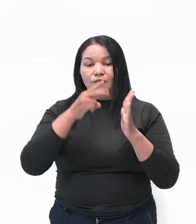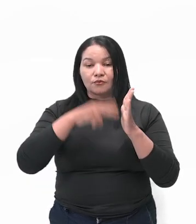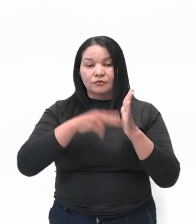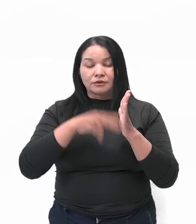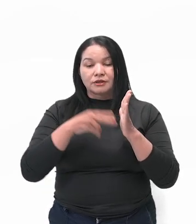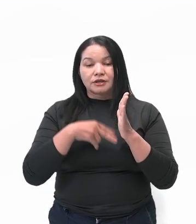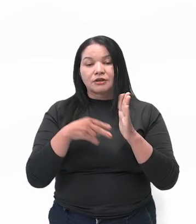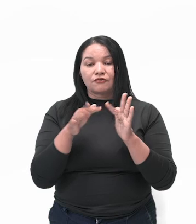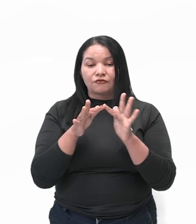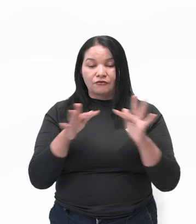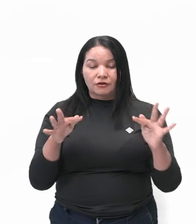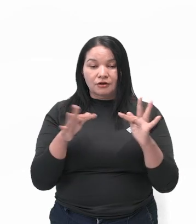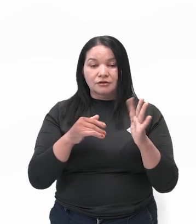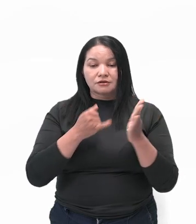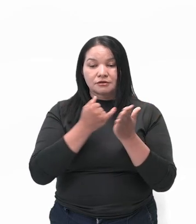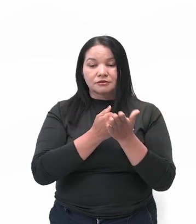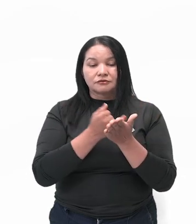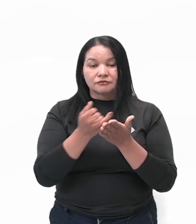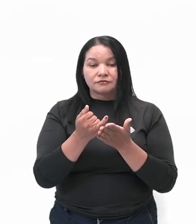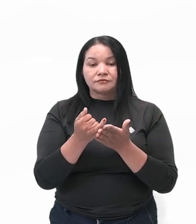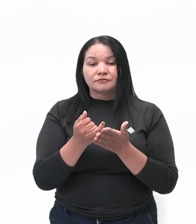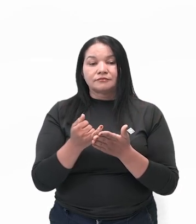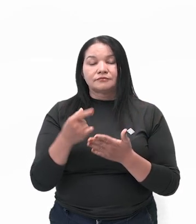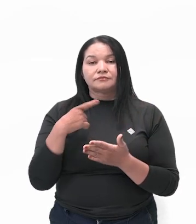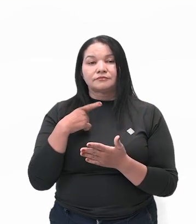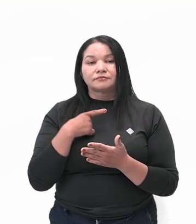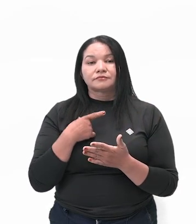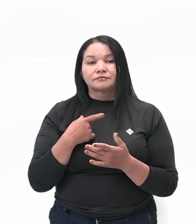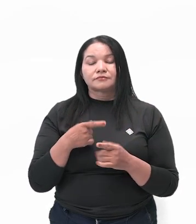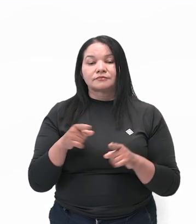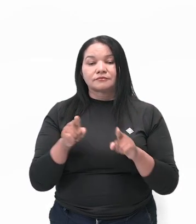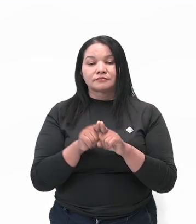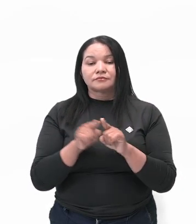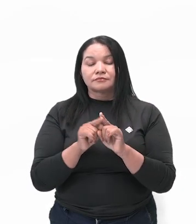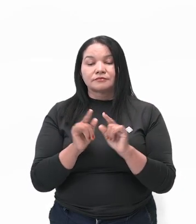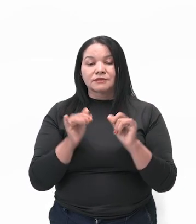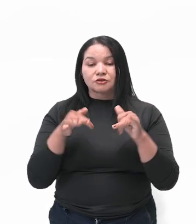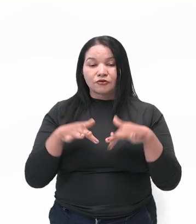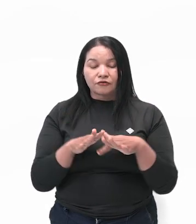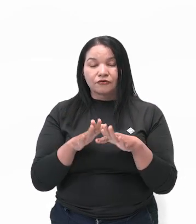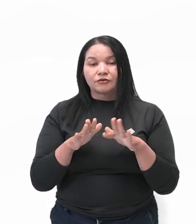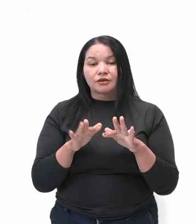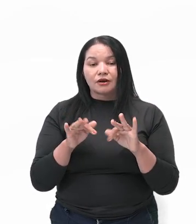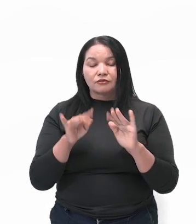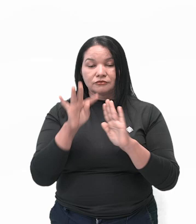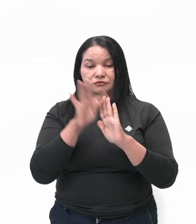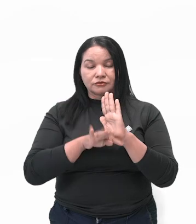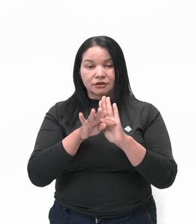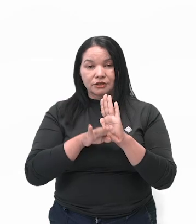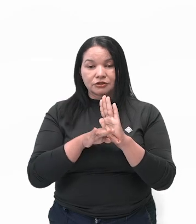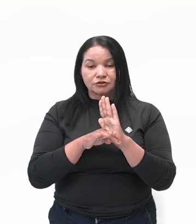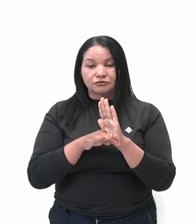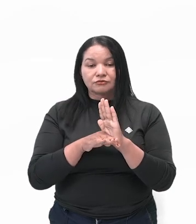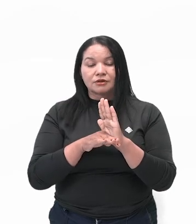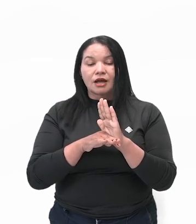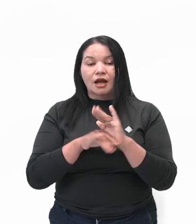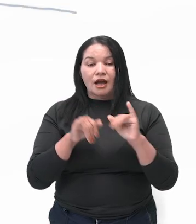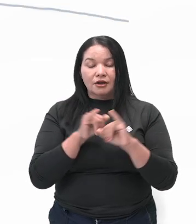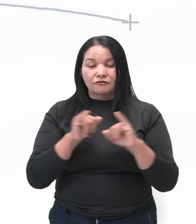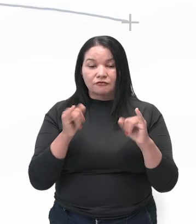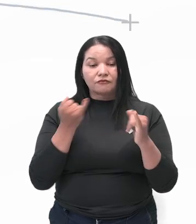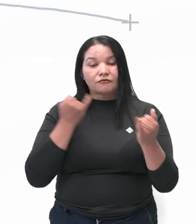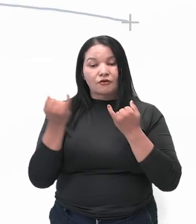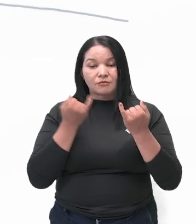primeira frase aqui, ok? A sentença. Você vai lá no final do seu texto, você vai ler o